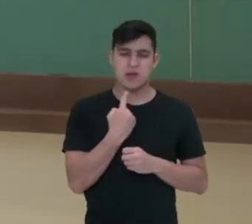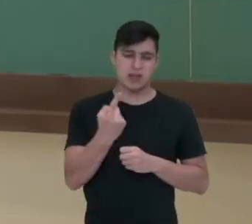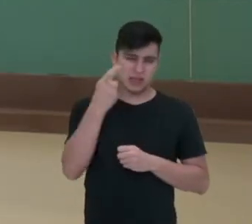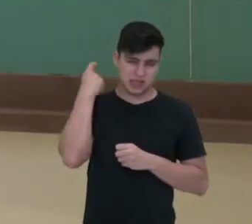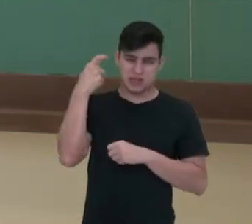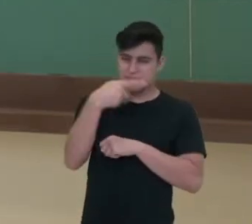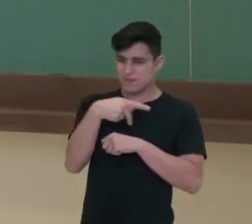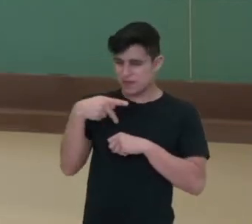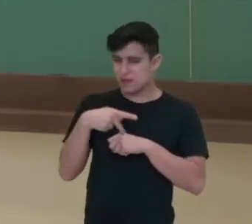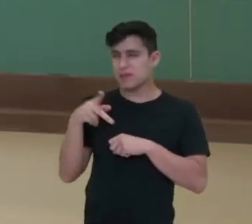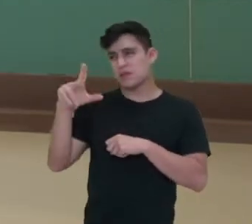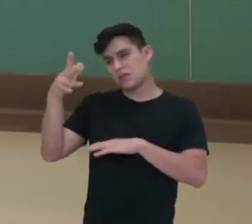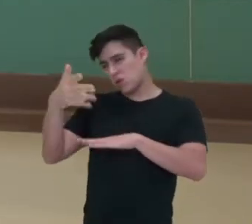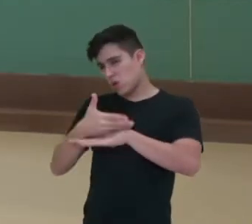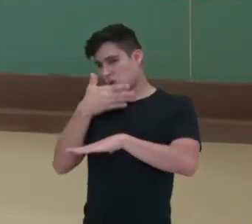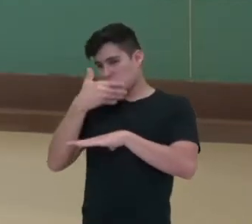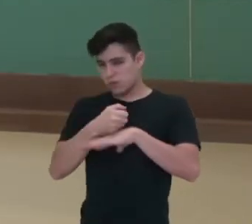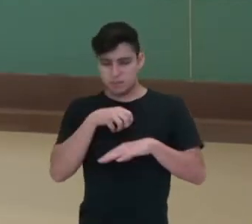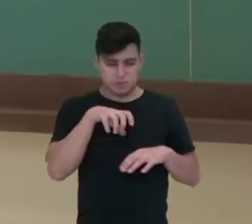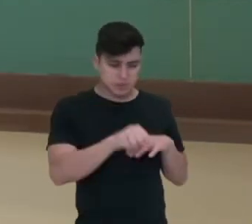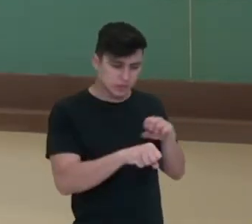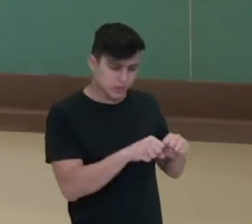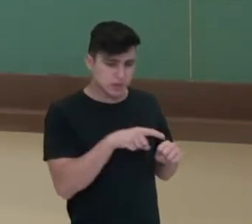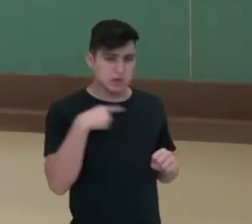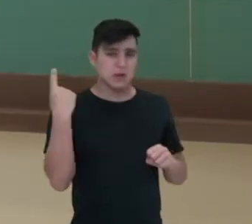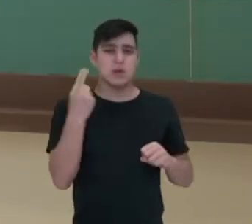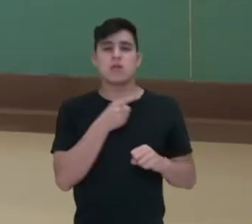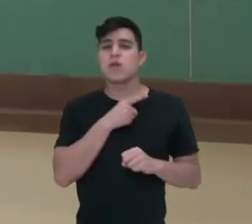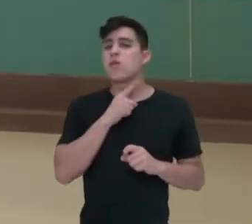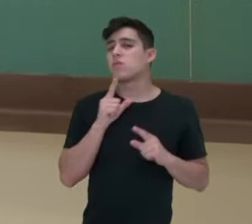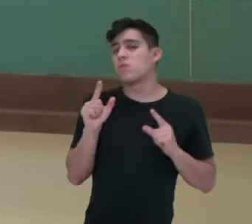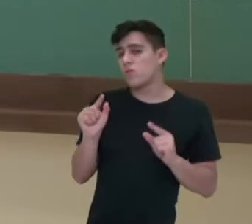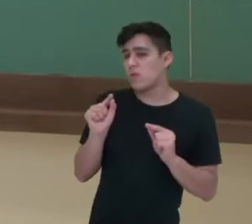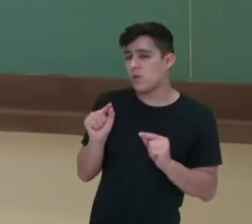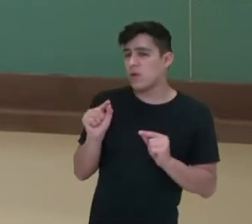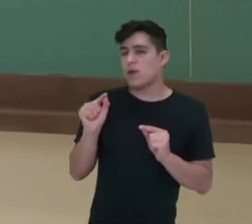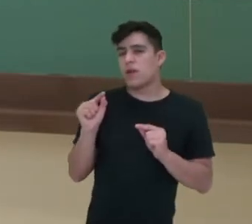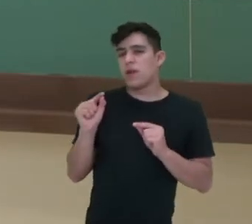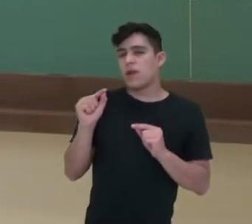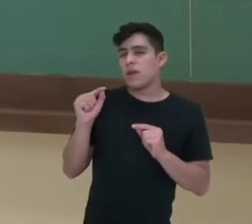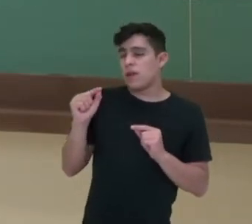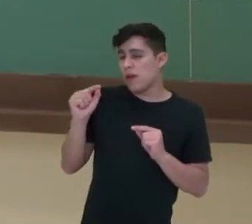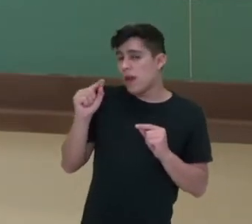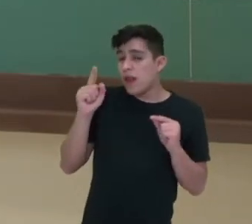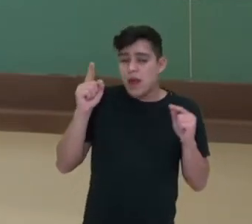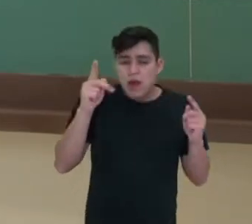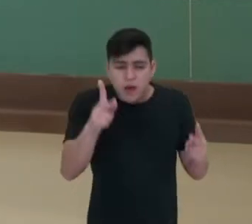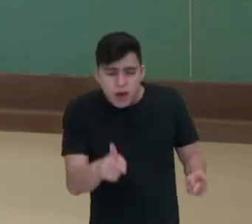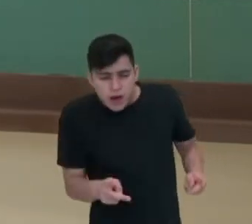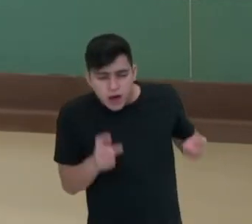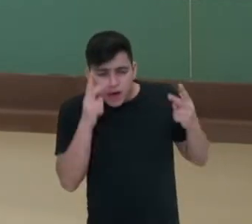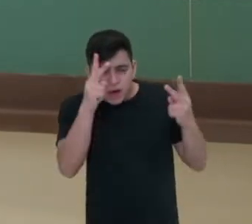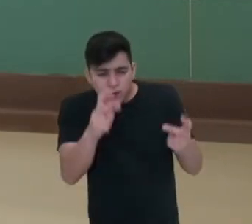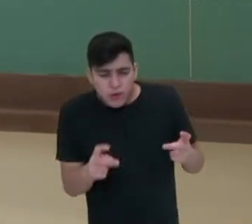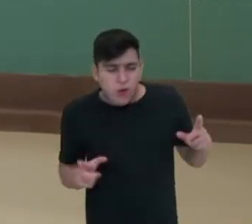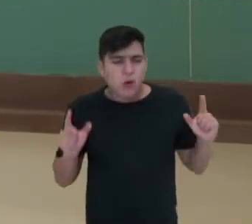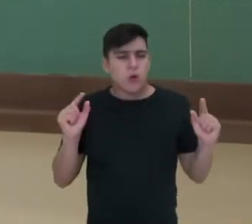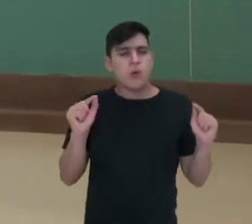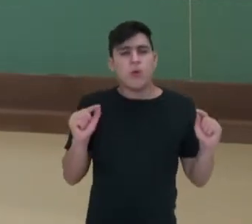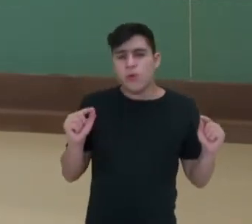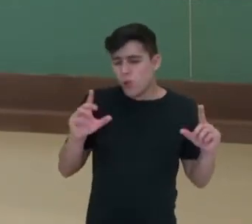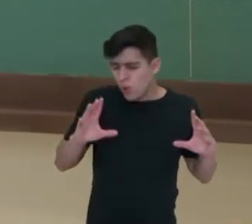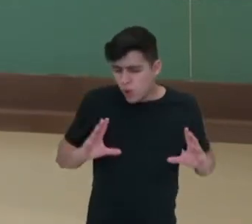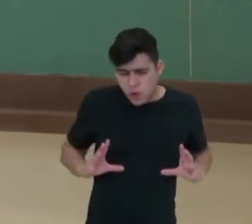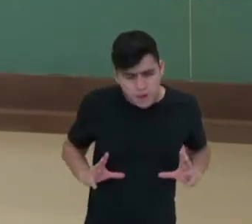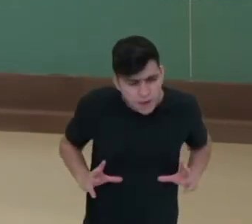de colonização, nós fomos formados a partir da colônia de exploração, havia necessidade de pegar todas